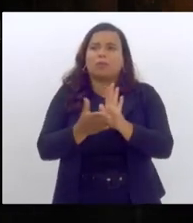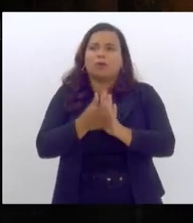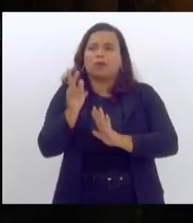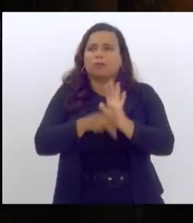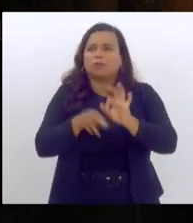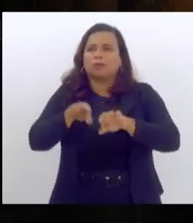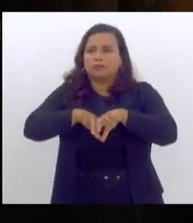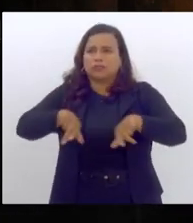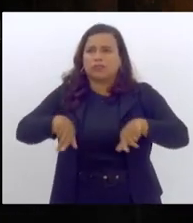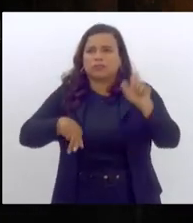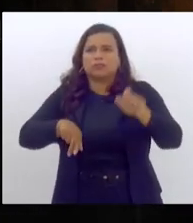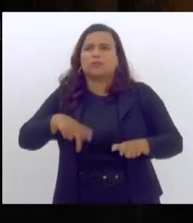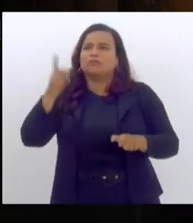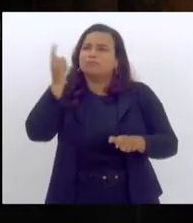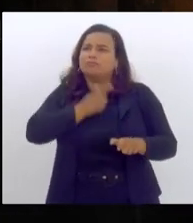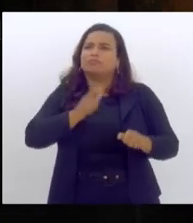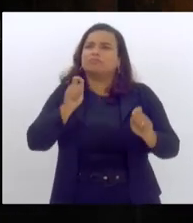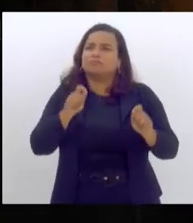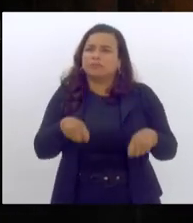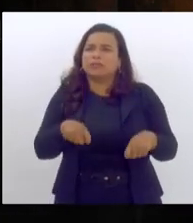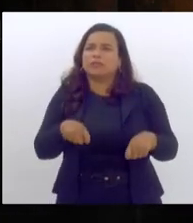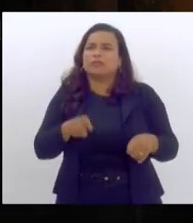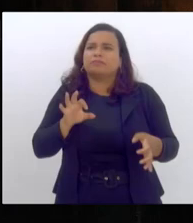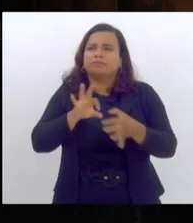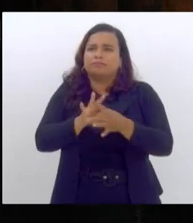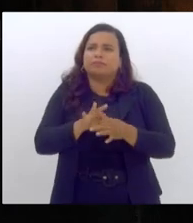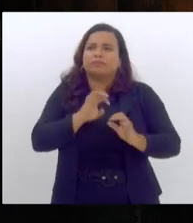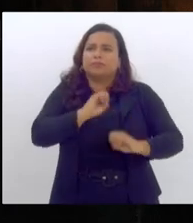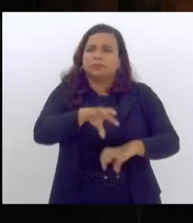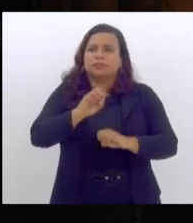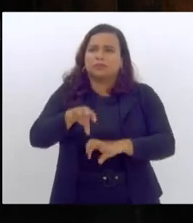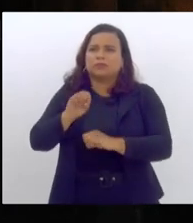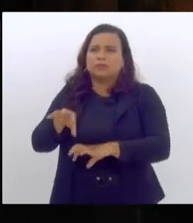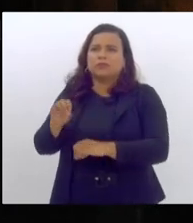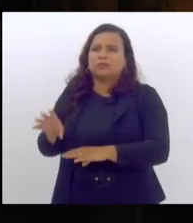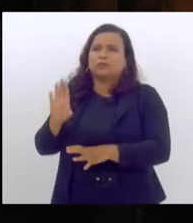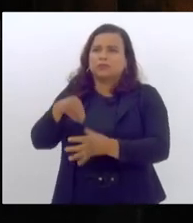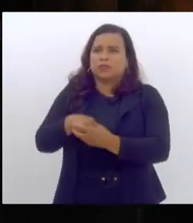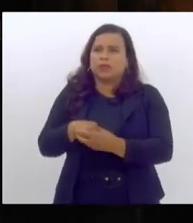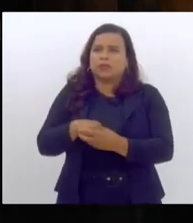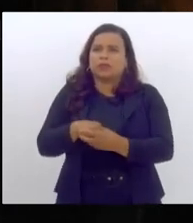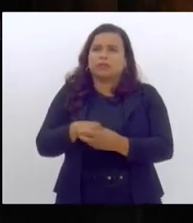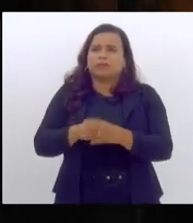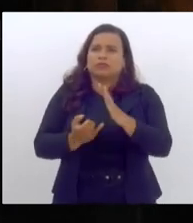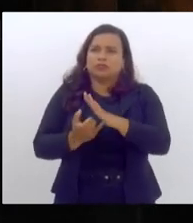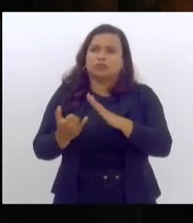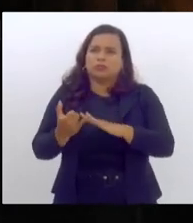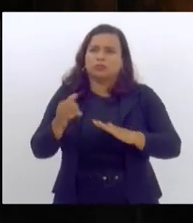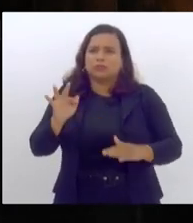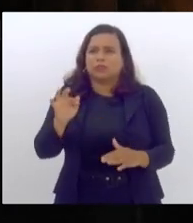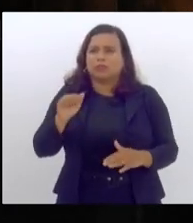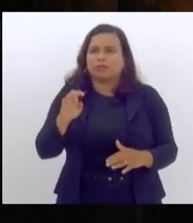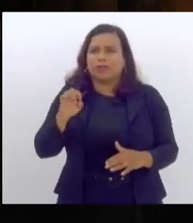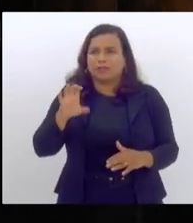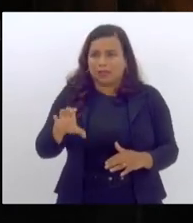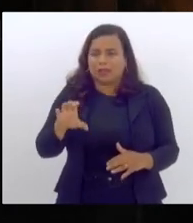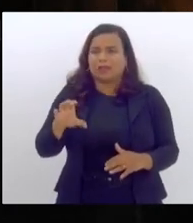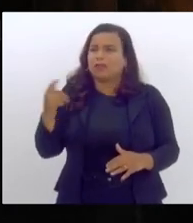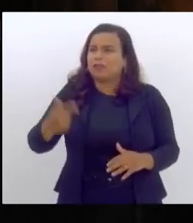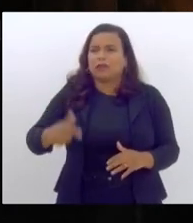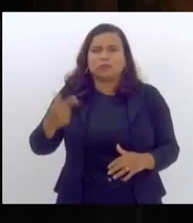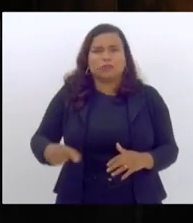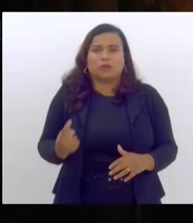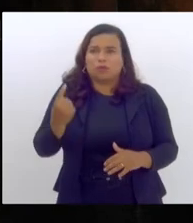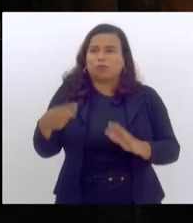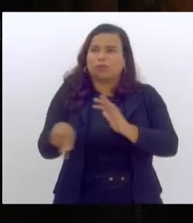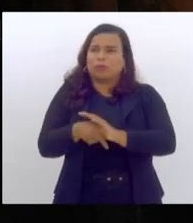projetos para que ele possa estar também integrado nos ensinos, nas FITECs, como não existe uma FITEC sequer dedicada